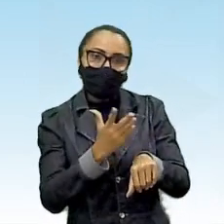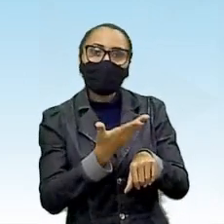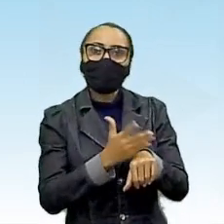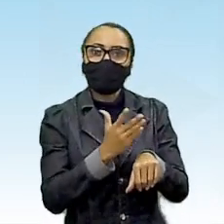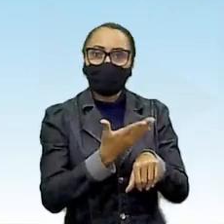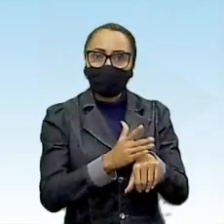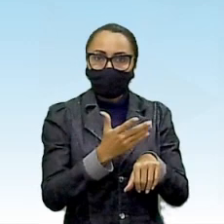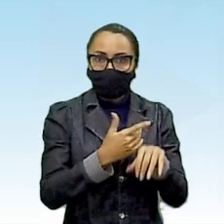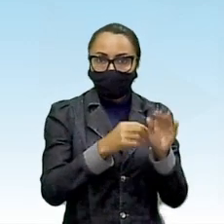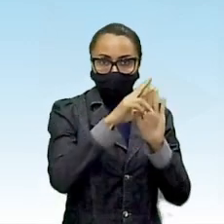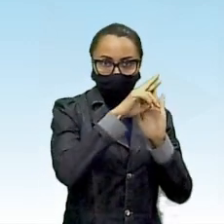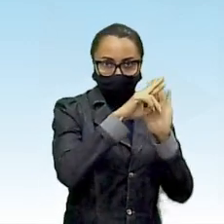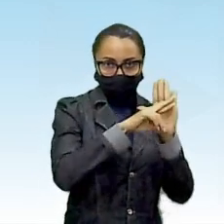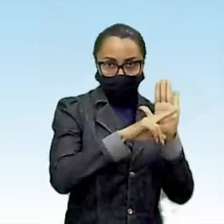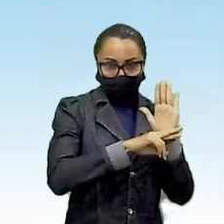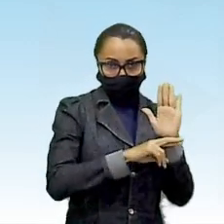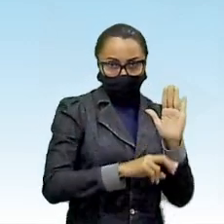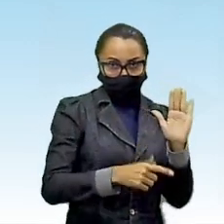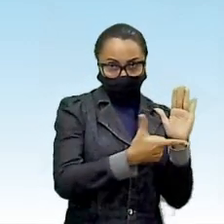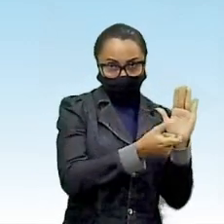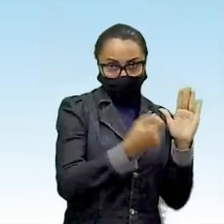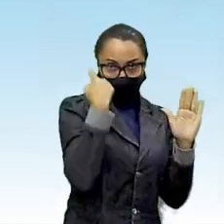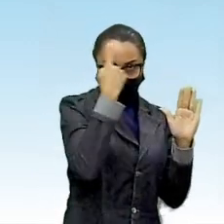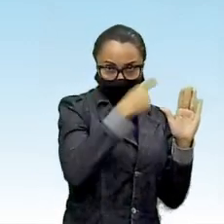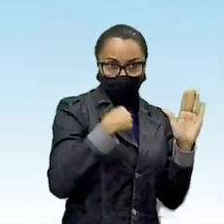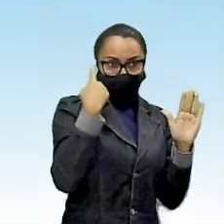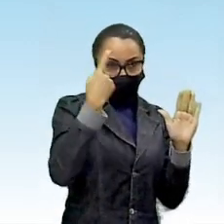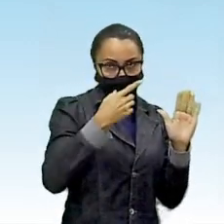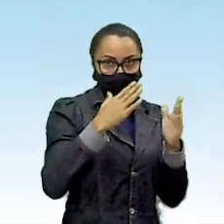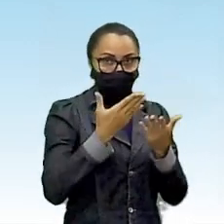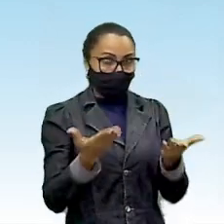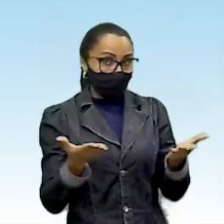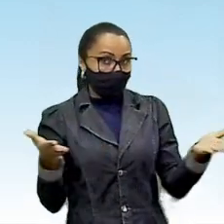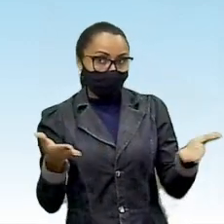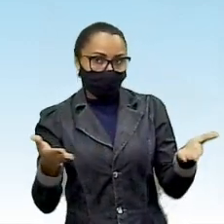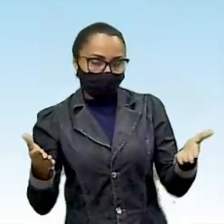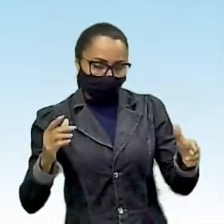em regra, 20 horas de forma geral, e hoje ela